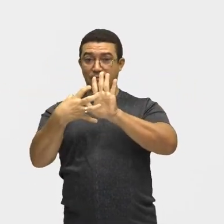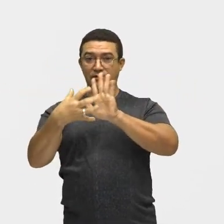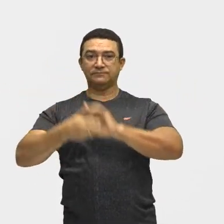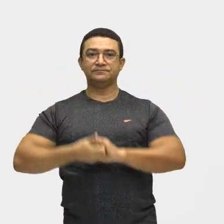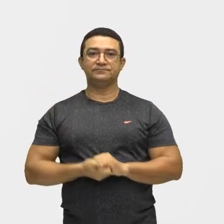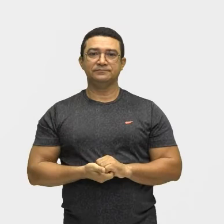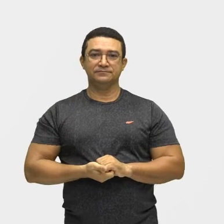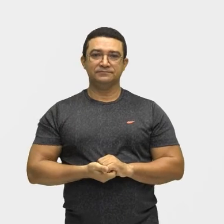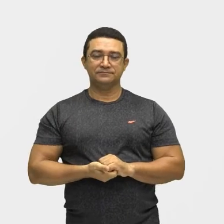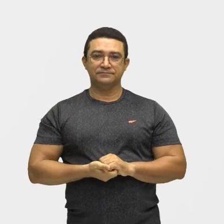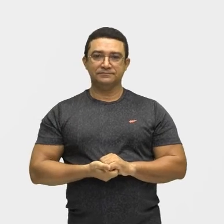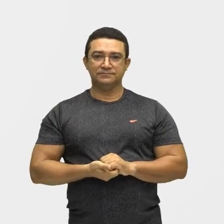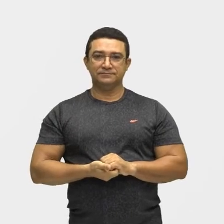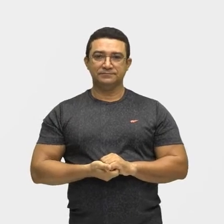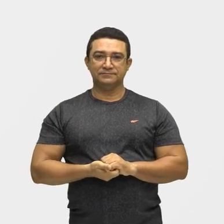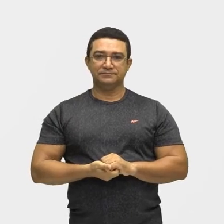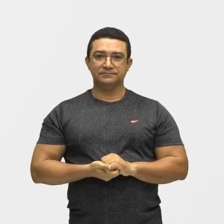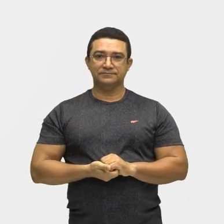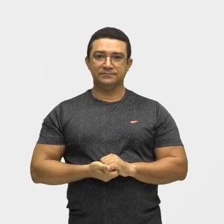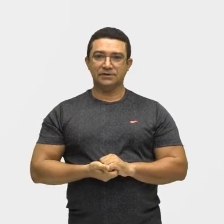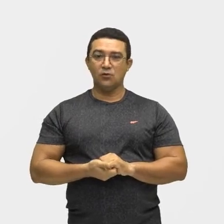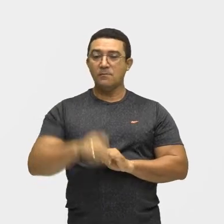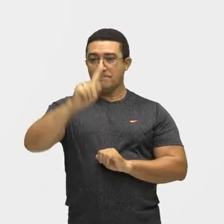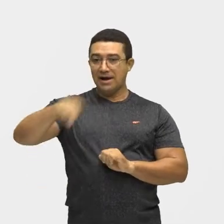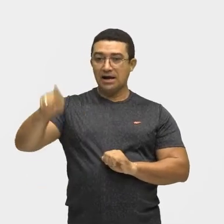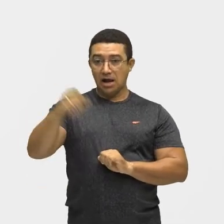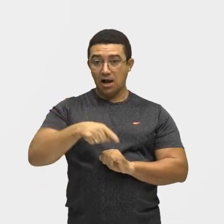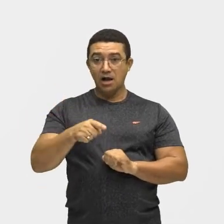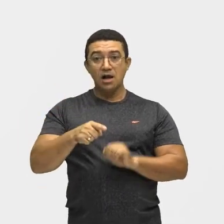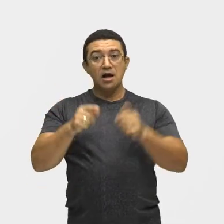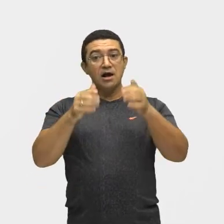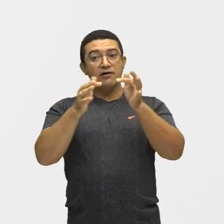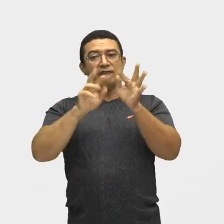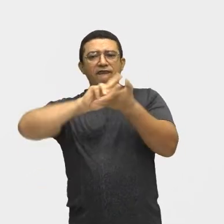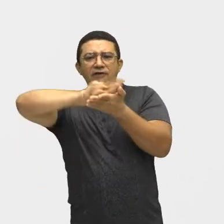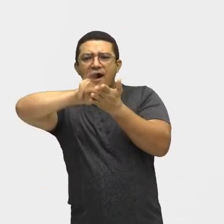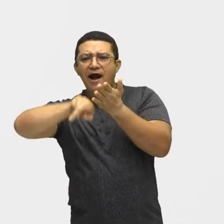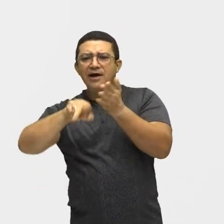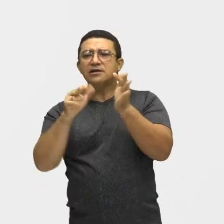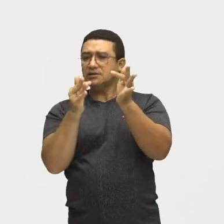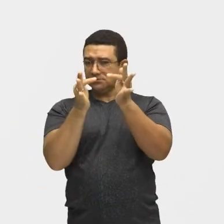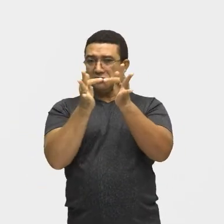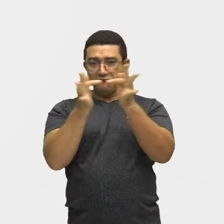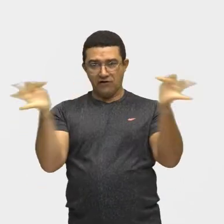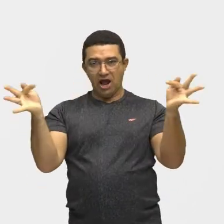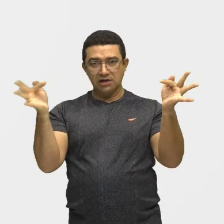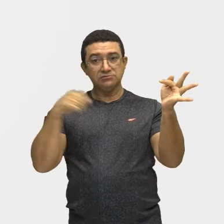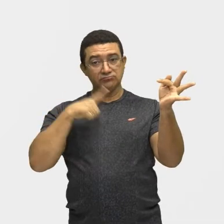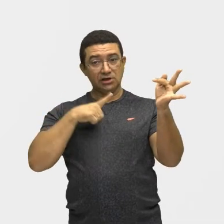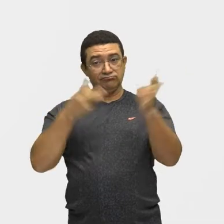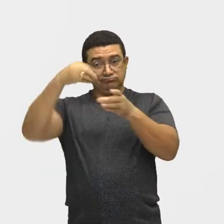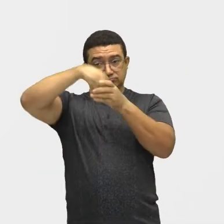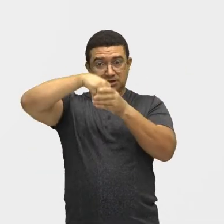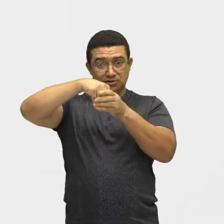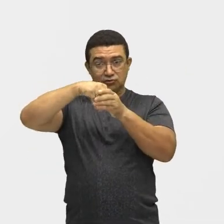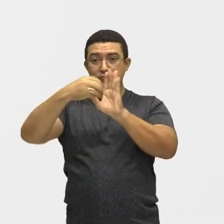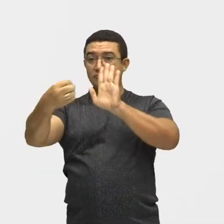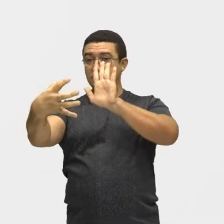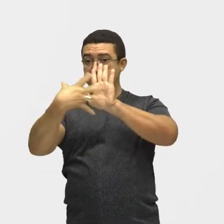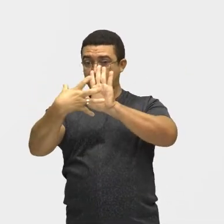que assinale as frases. Isso significa dizer que pode ter mais de uma, né? E você